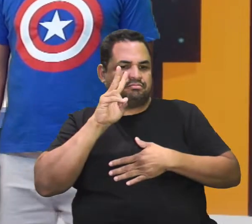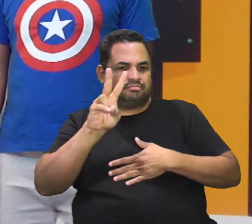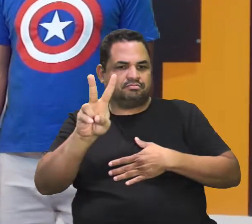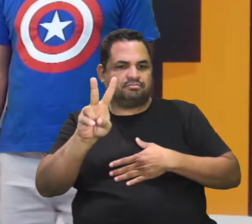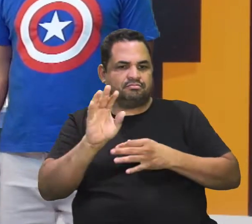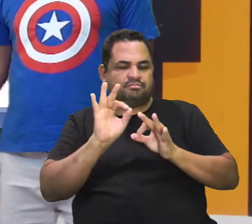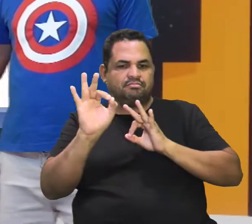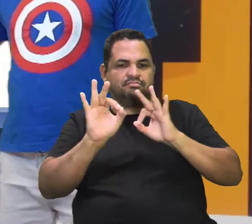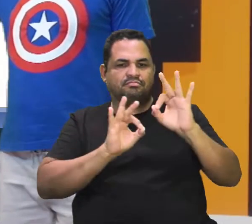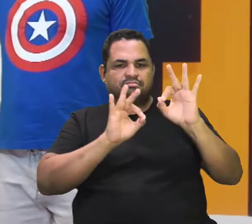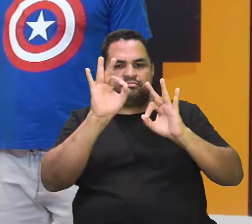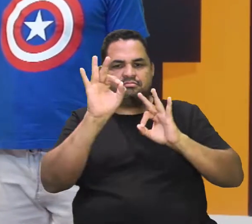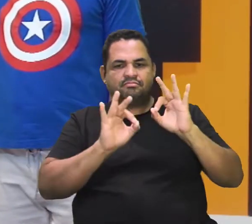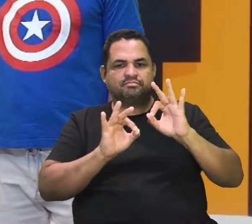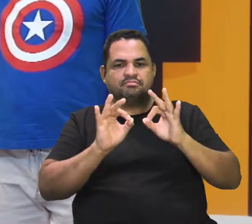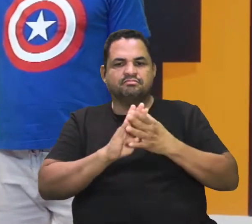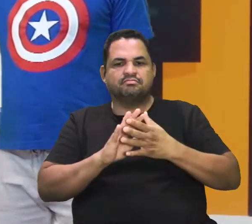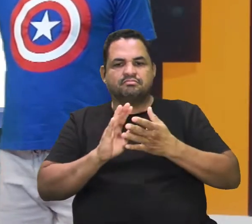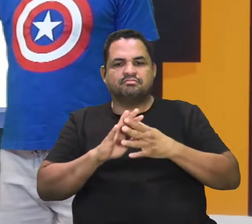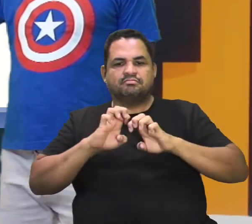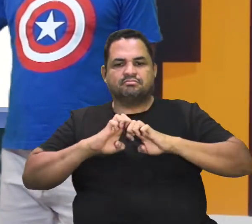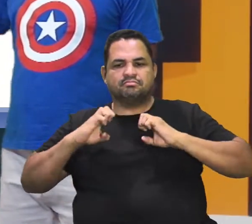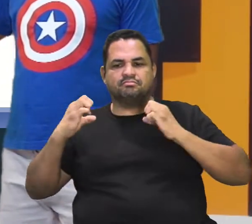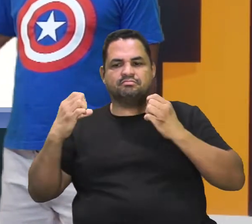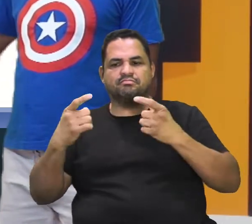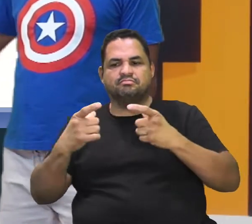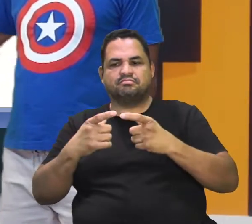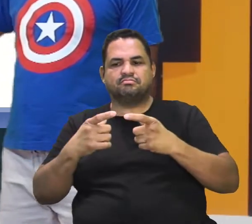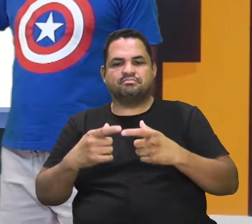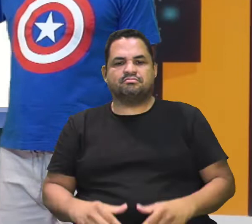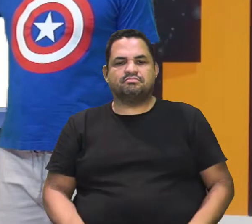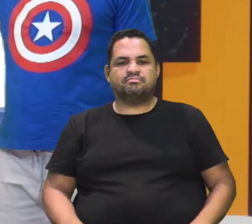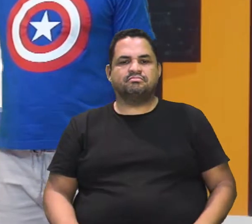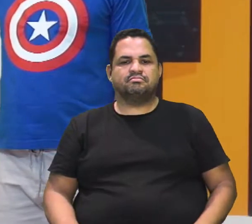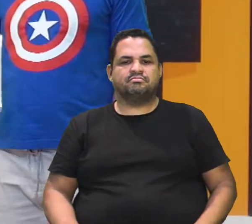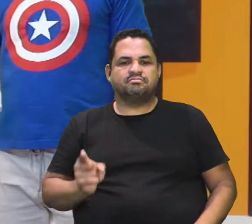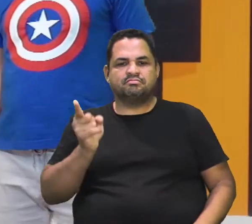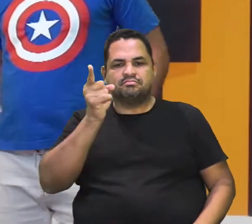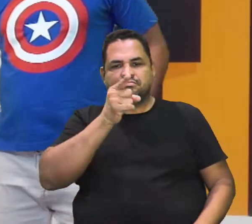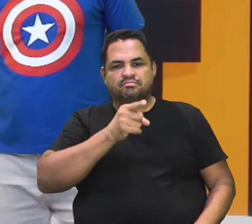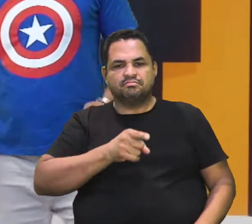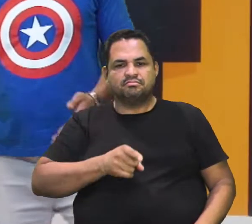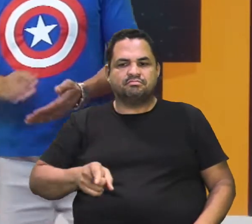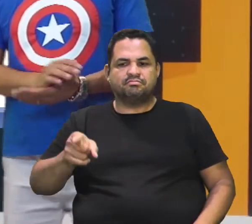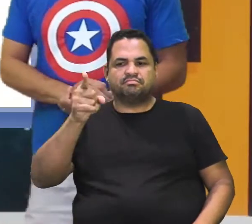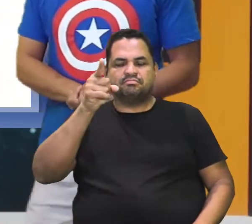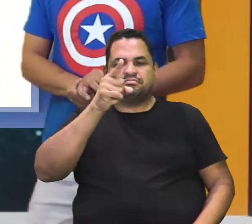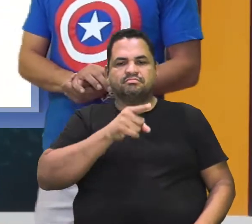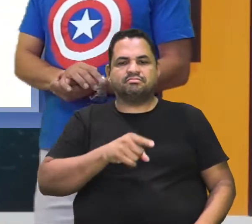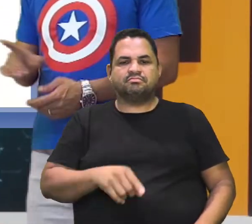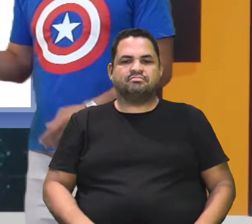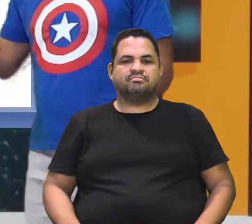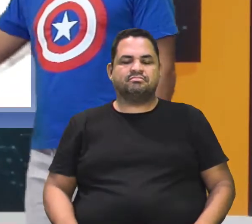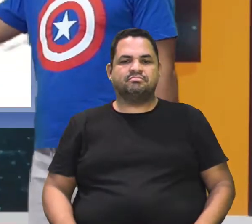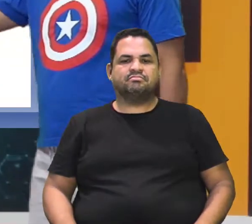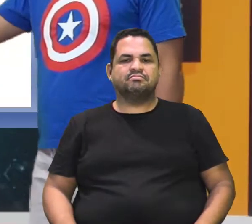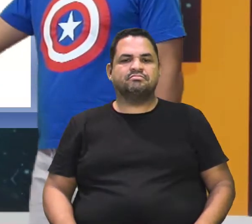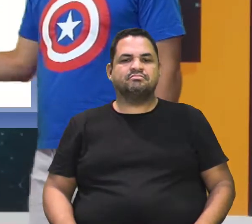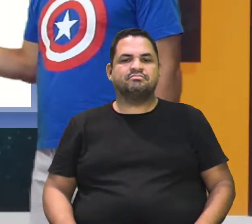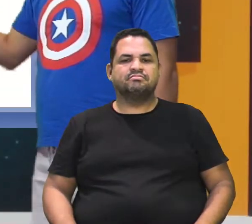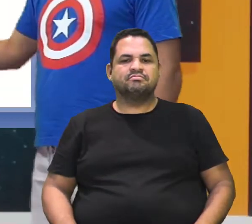quê? Formato de elipse, né? Olha ali azulzinho, tá vendo? Olha lá. Vamos formar de novo, ó. O